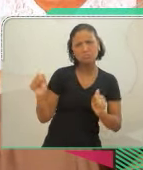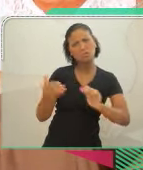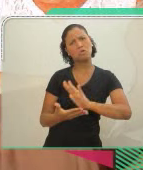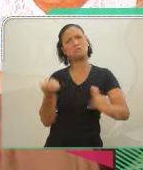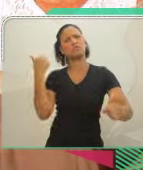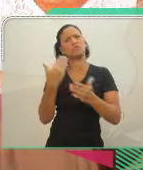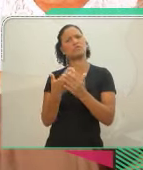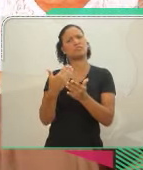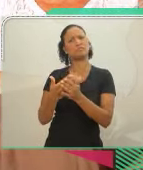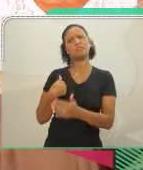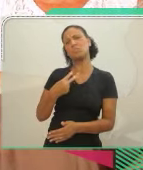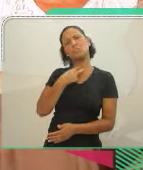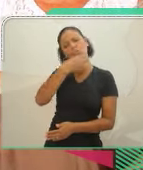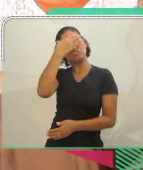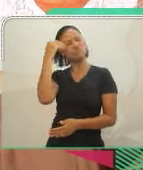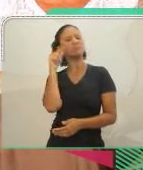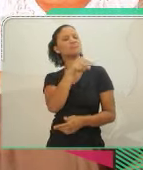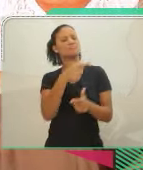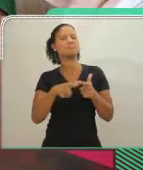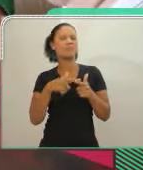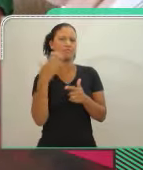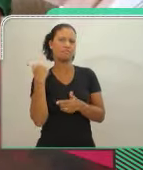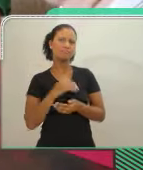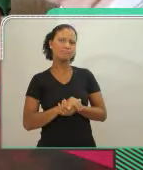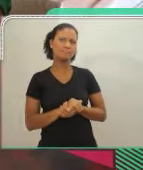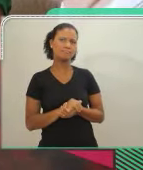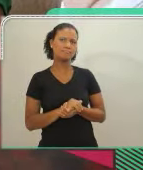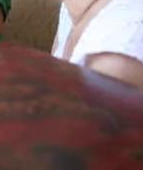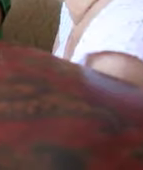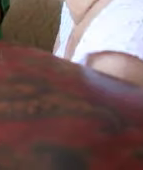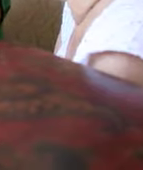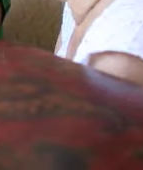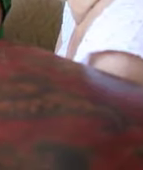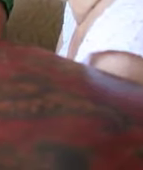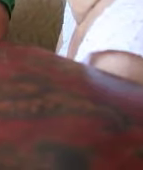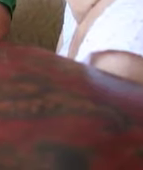ela tirasse a filha dela da escola. Eu não posso esquecer esse fato.